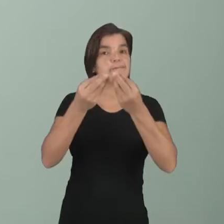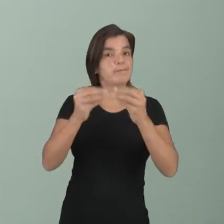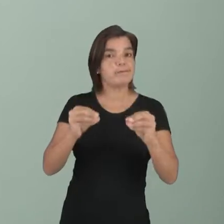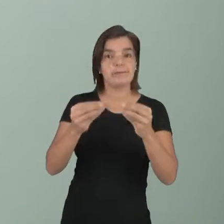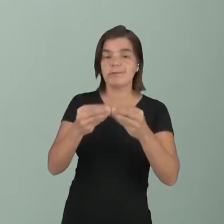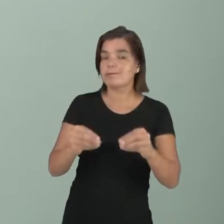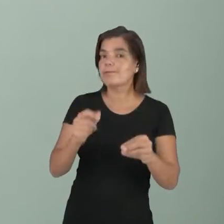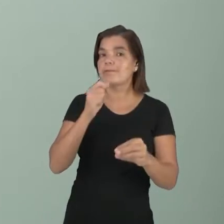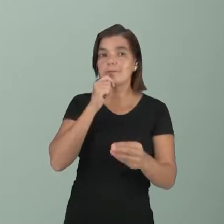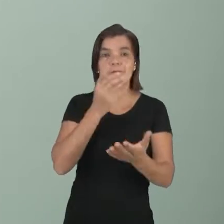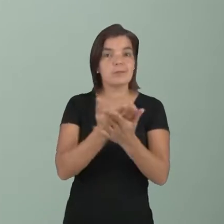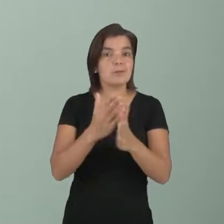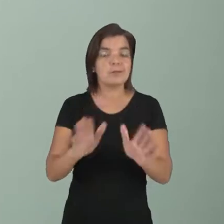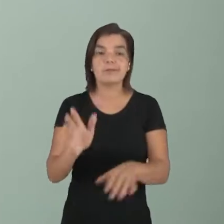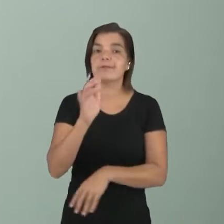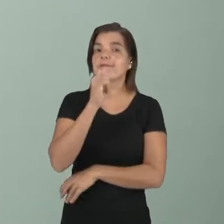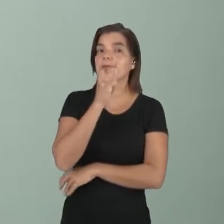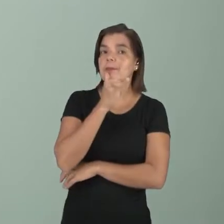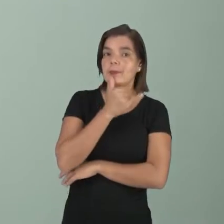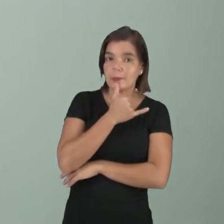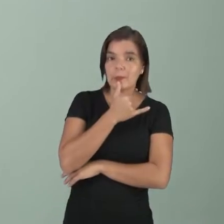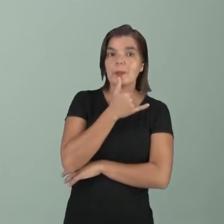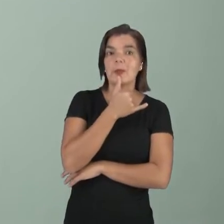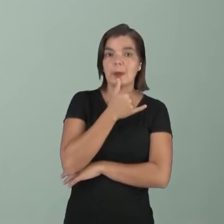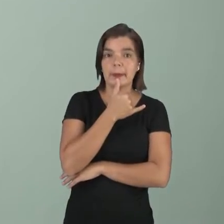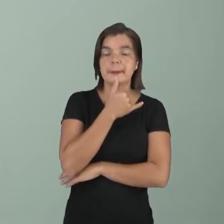não acabaram, infelizmente,